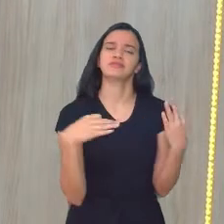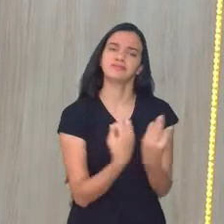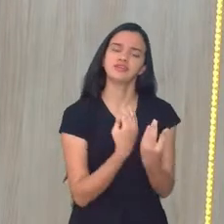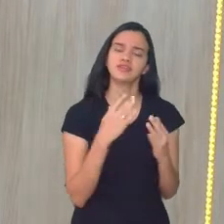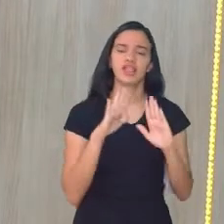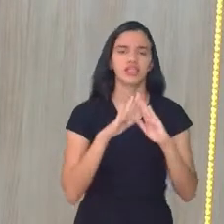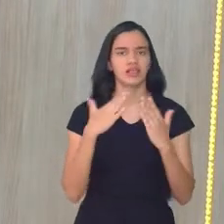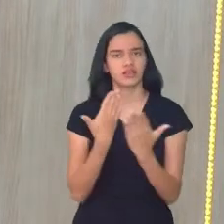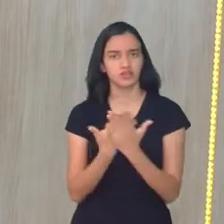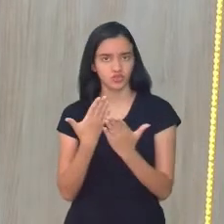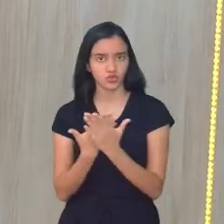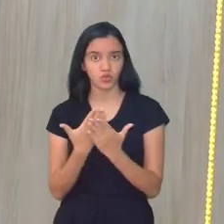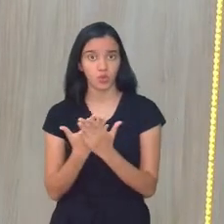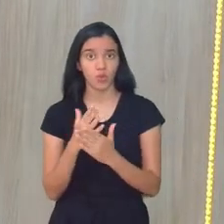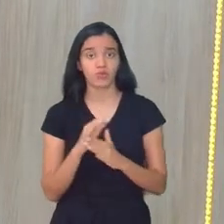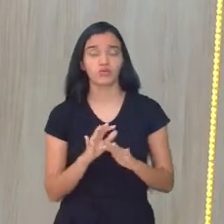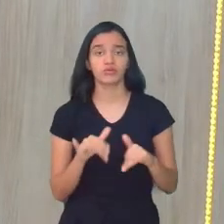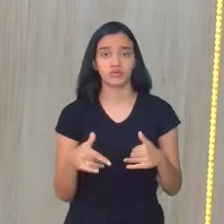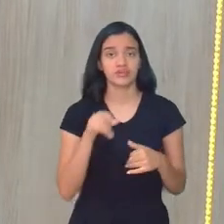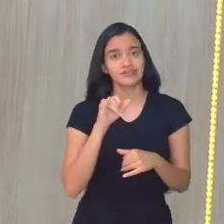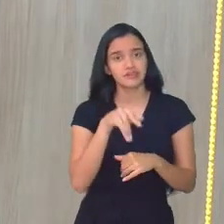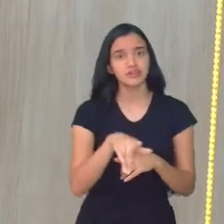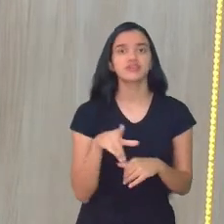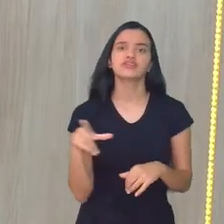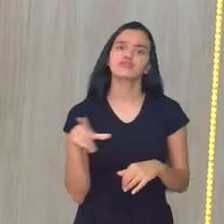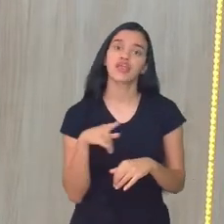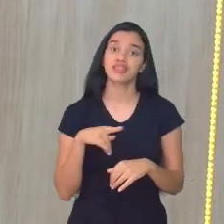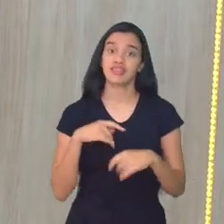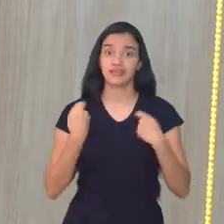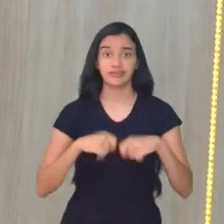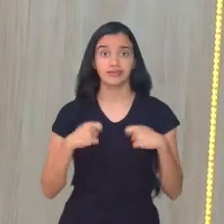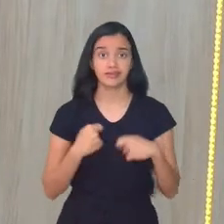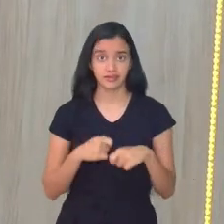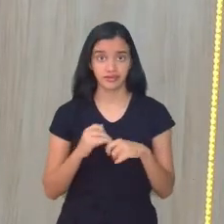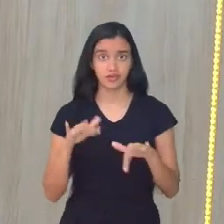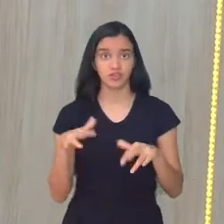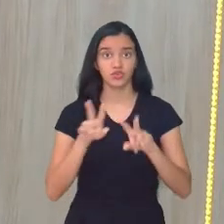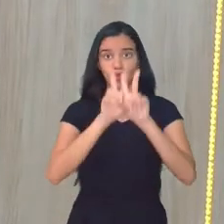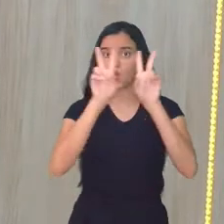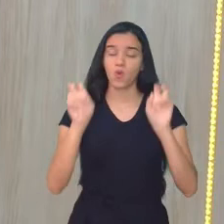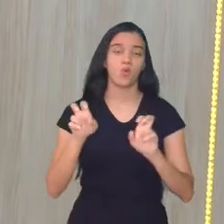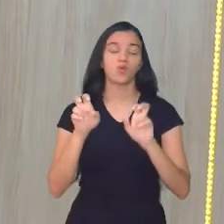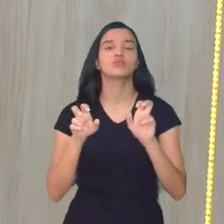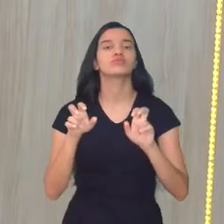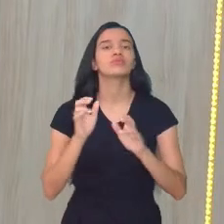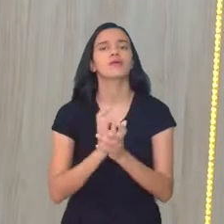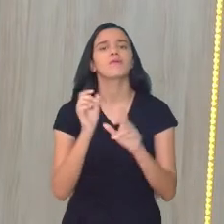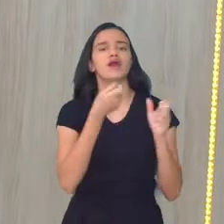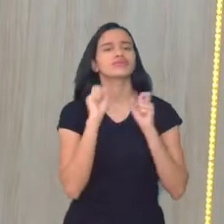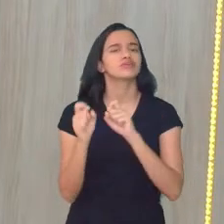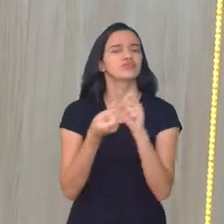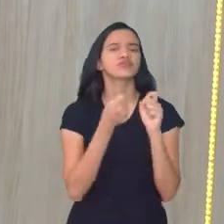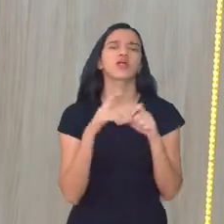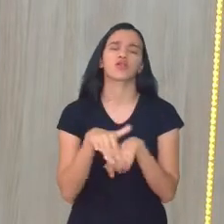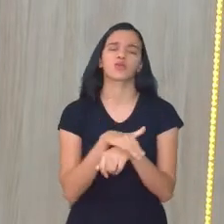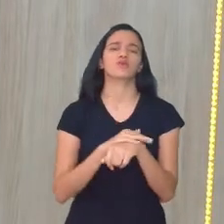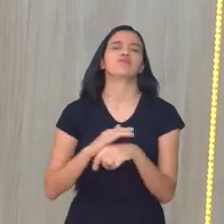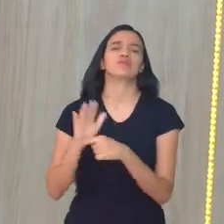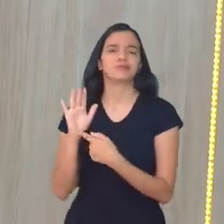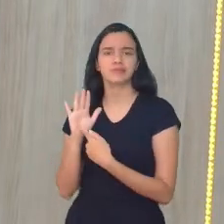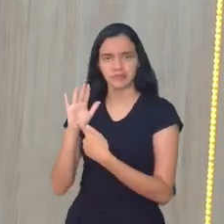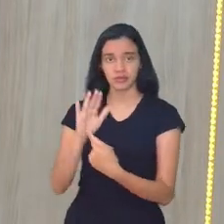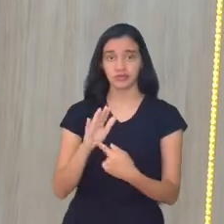na escola, por onde vocês passarem, se tiver necessidade, se o tema cabe na discussão, na conversa,